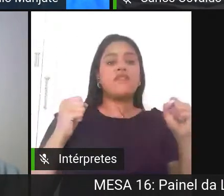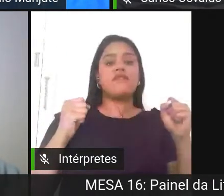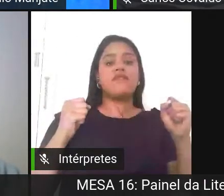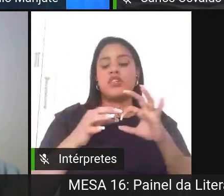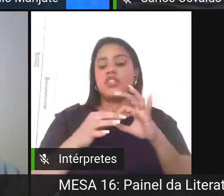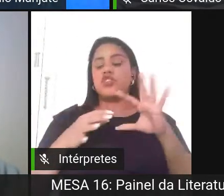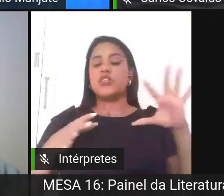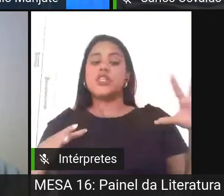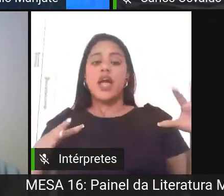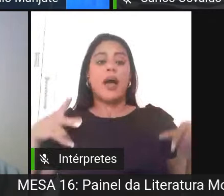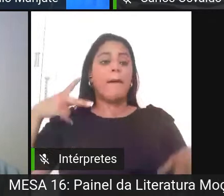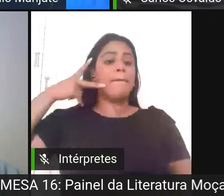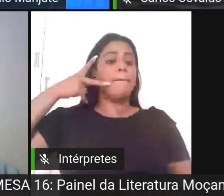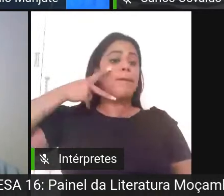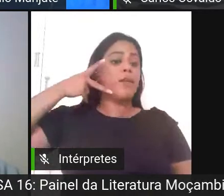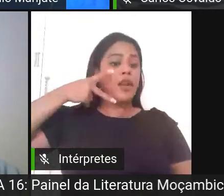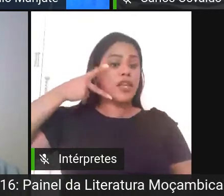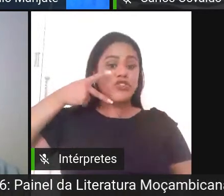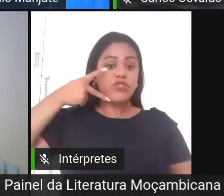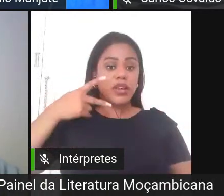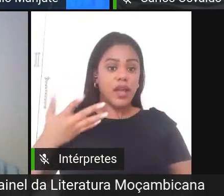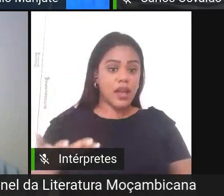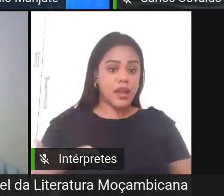amor, mas